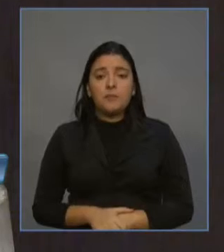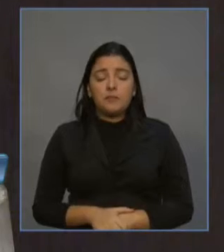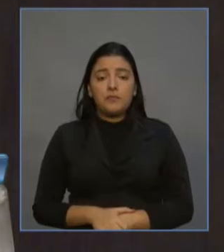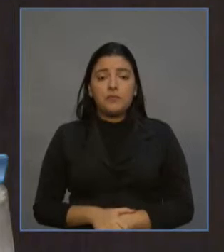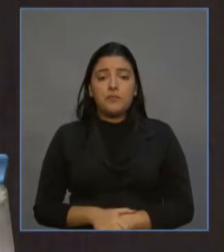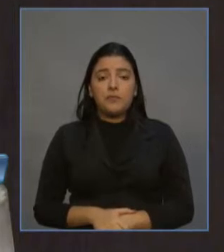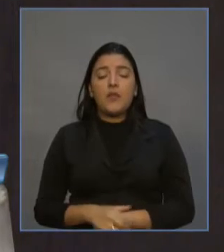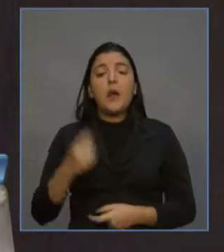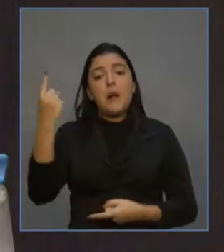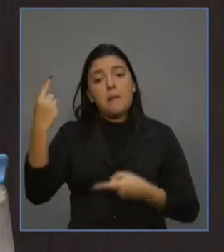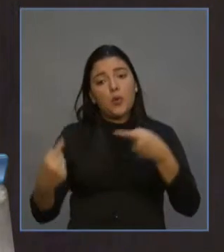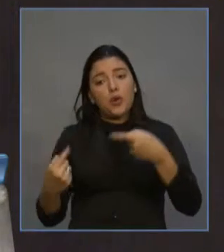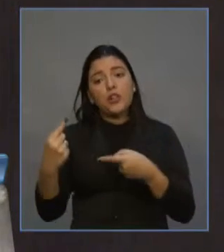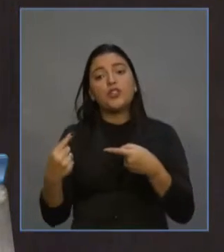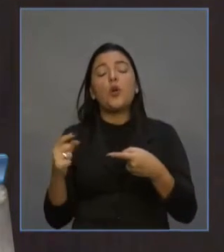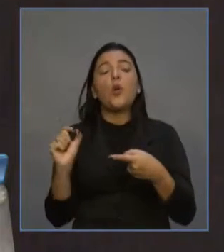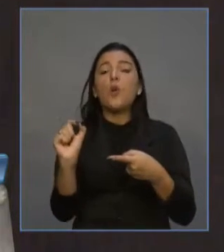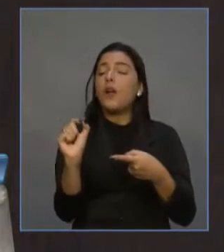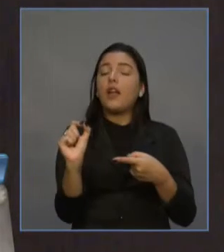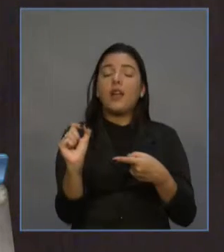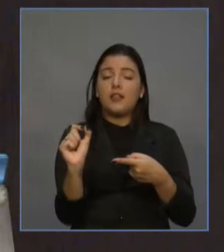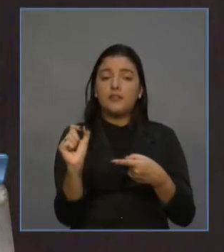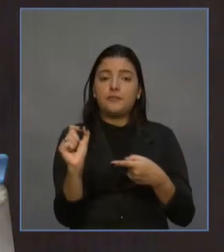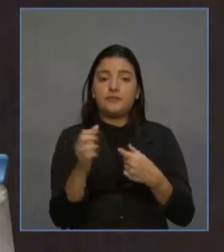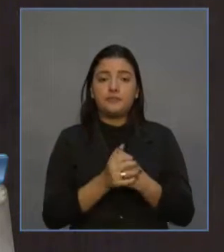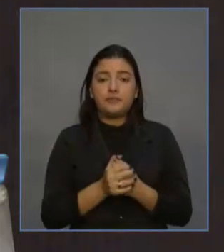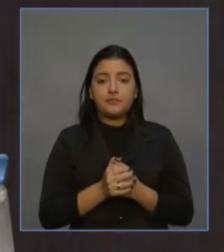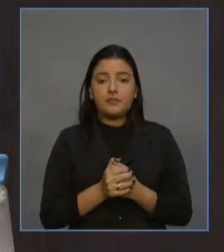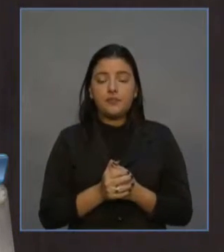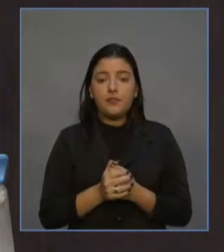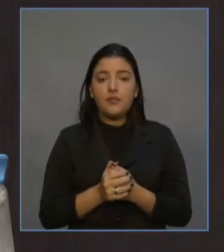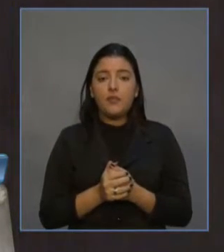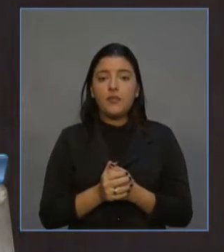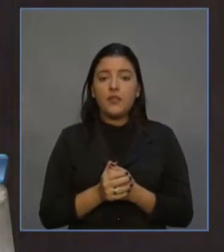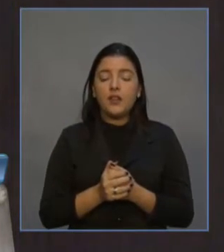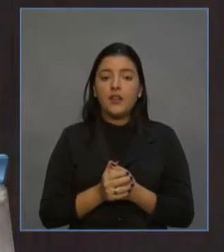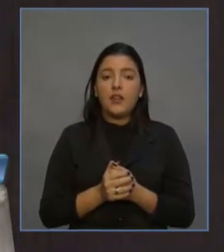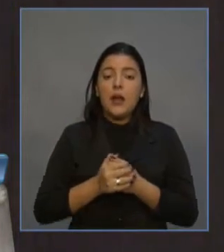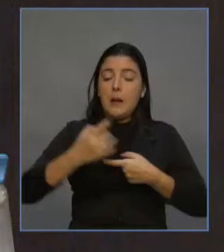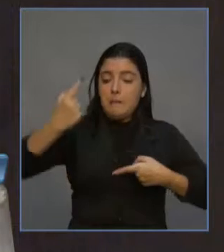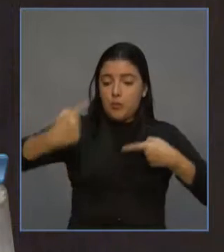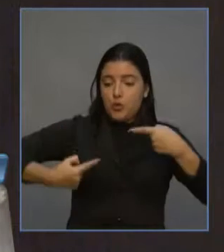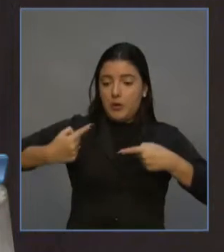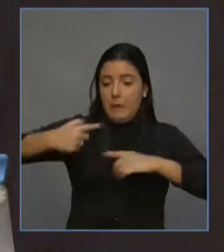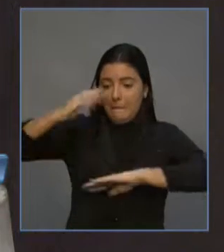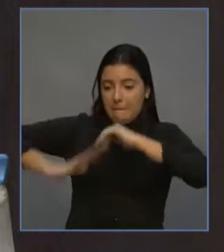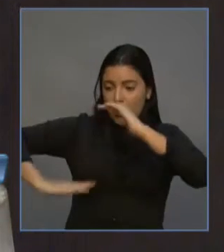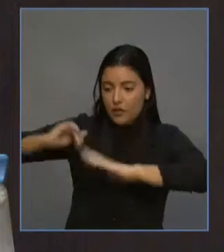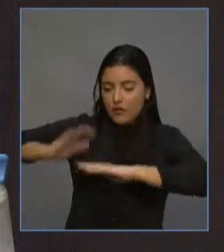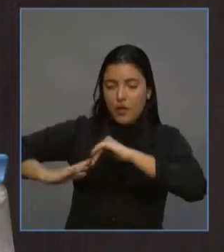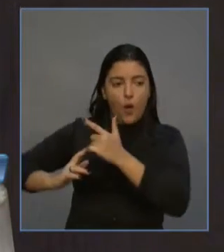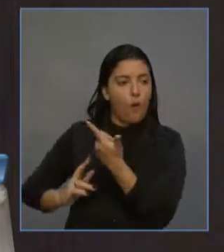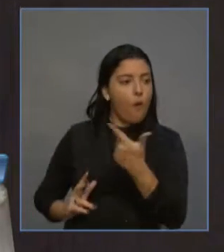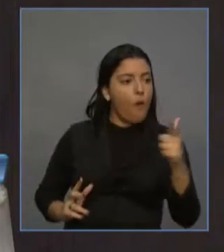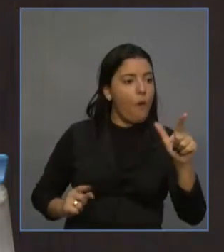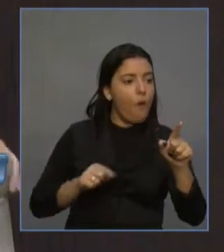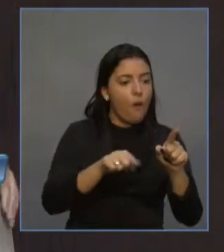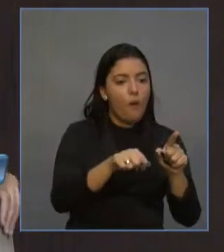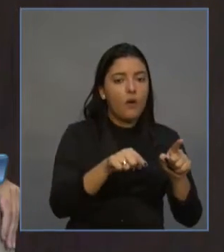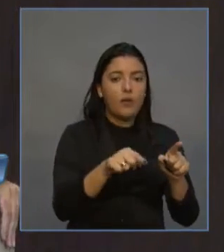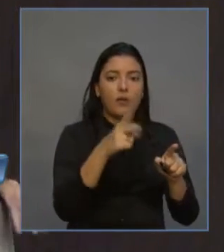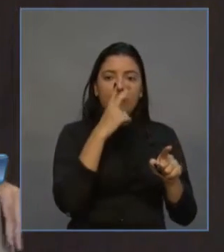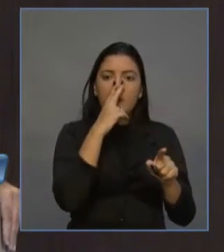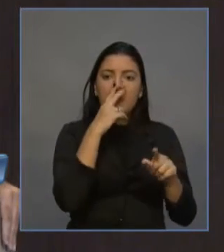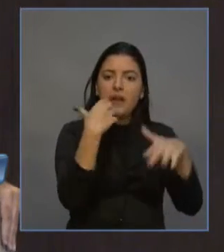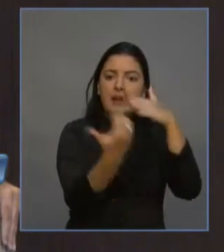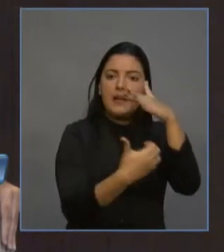a política representa, sobretudo, né, a associação de políticos profissionais, por um lado, e, por outro lado, as